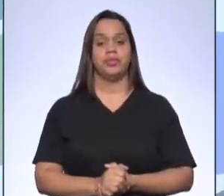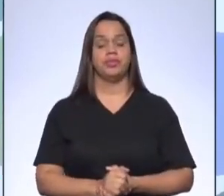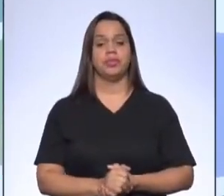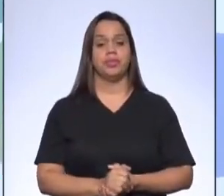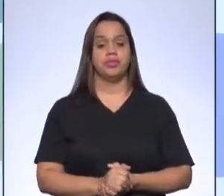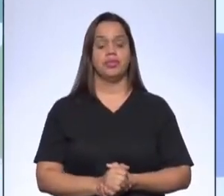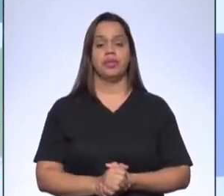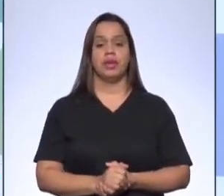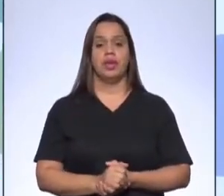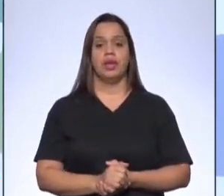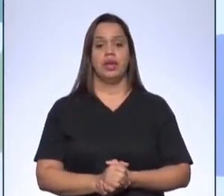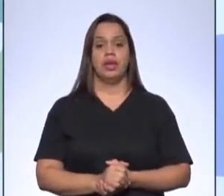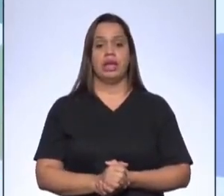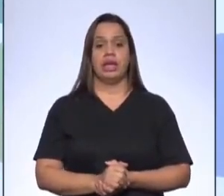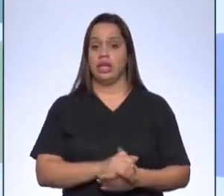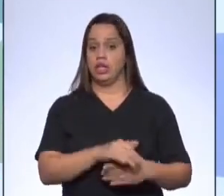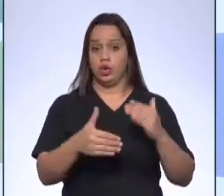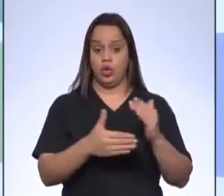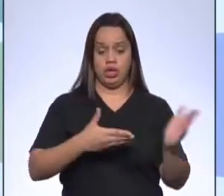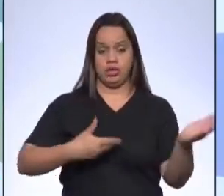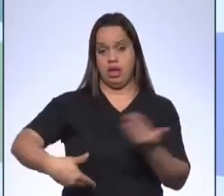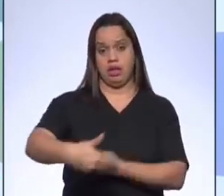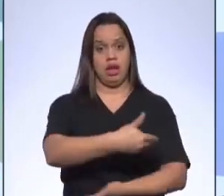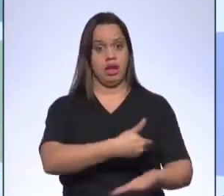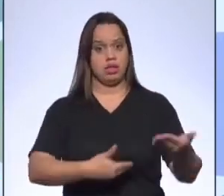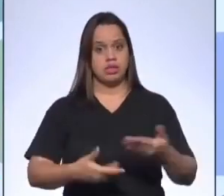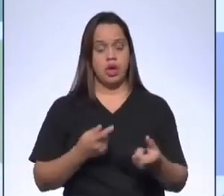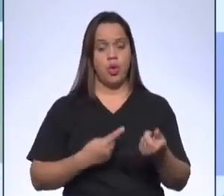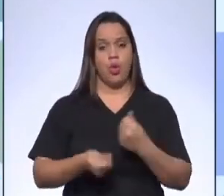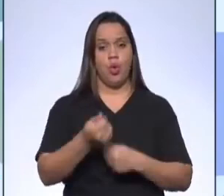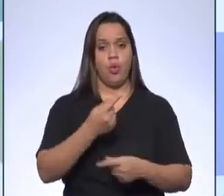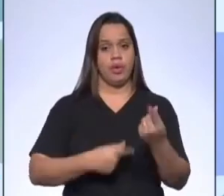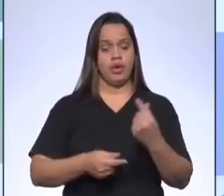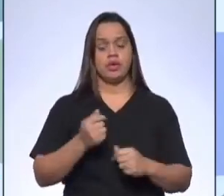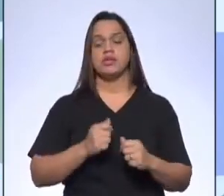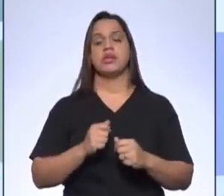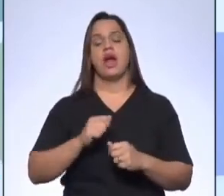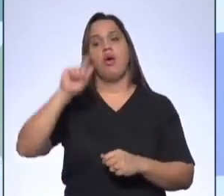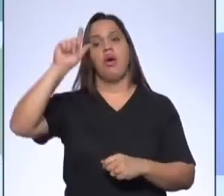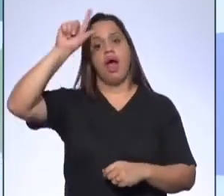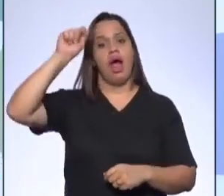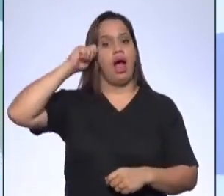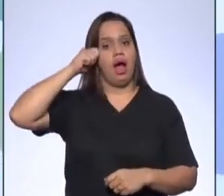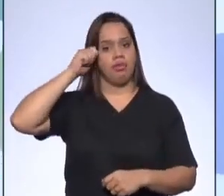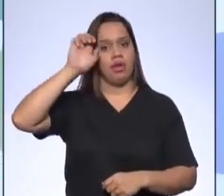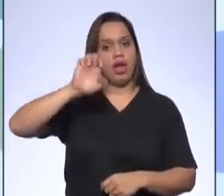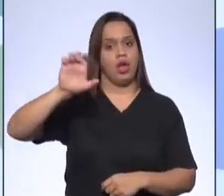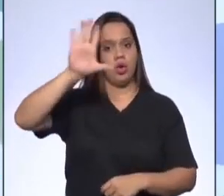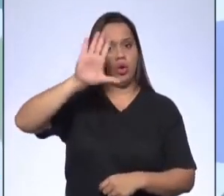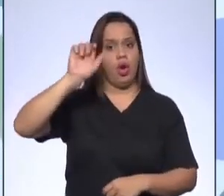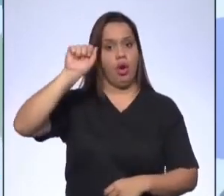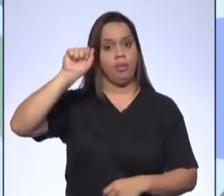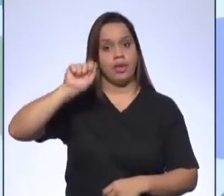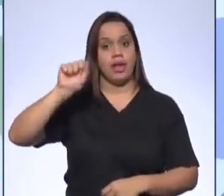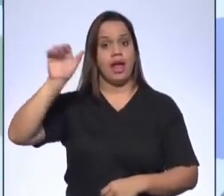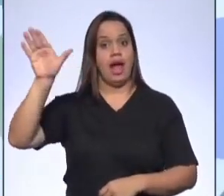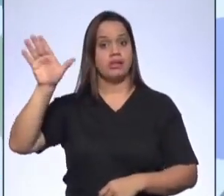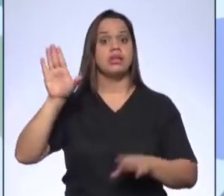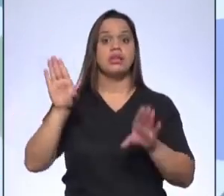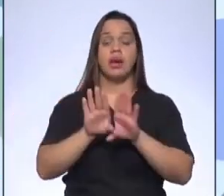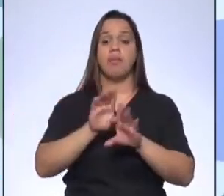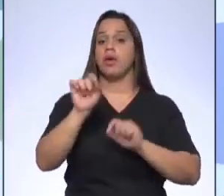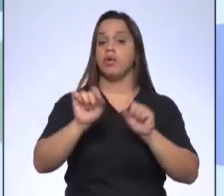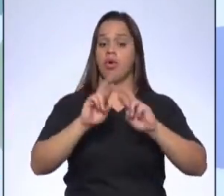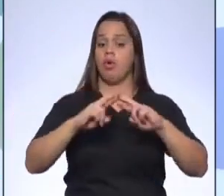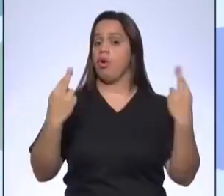de relações comerciais entre África, Europa e Ásia, também os reinos começaram a